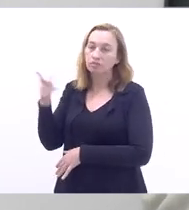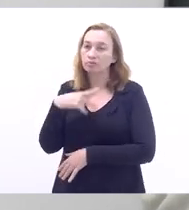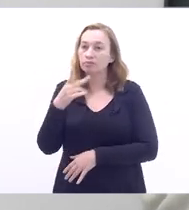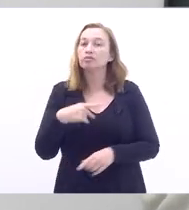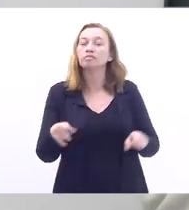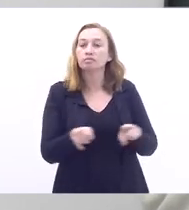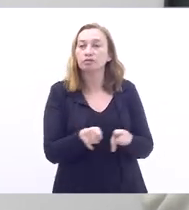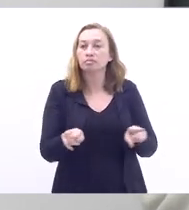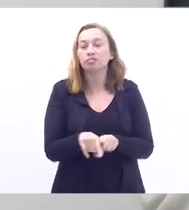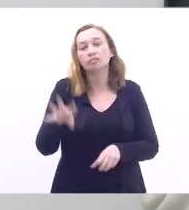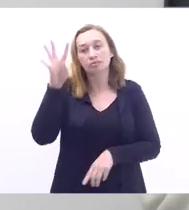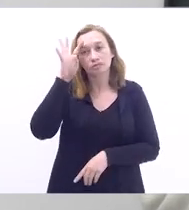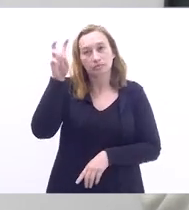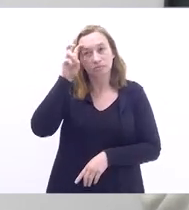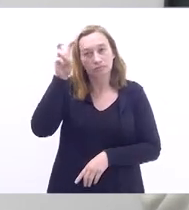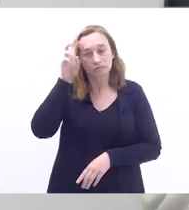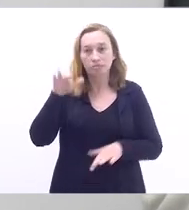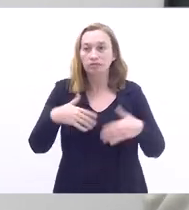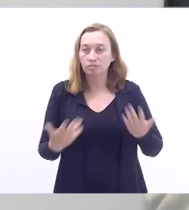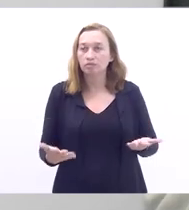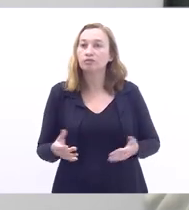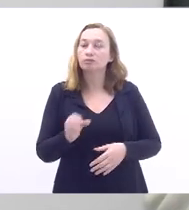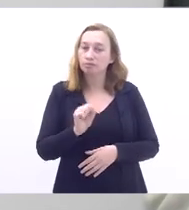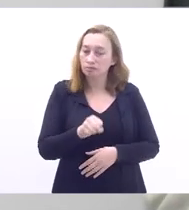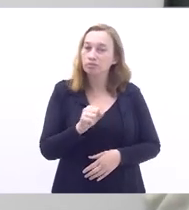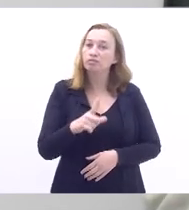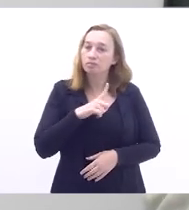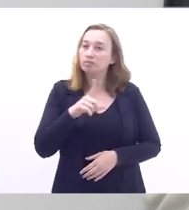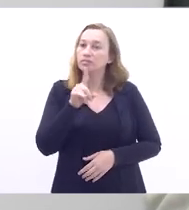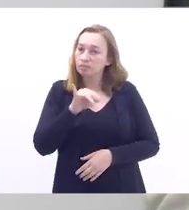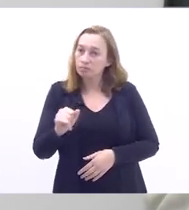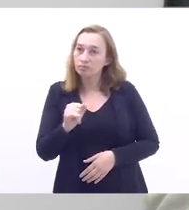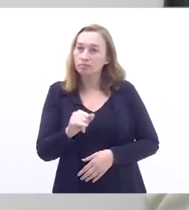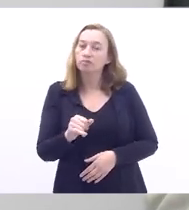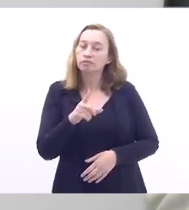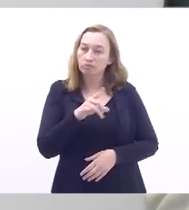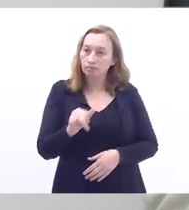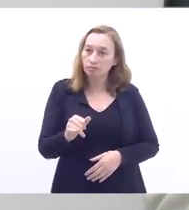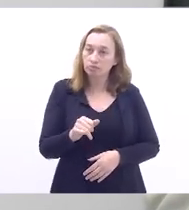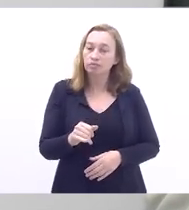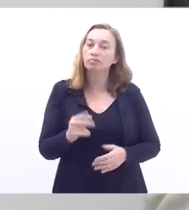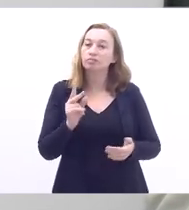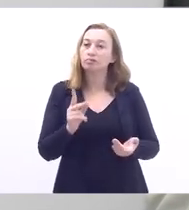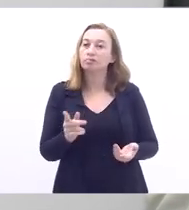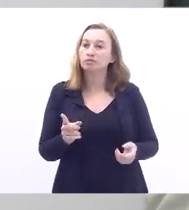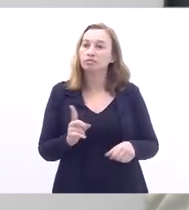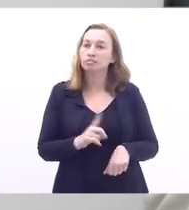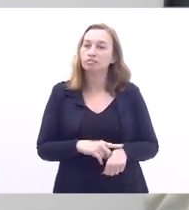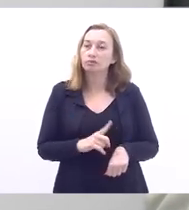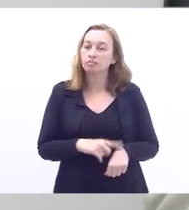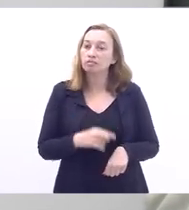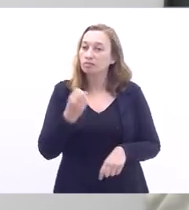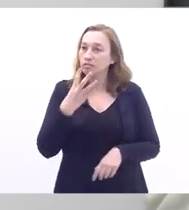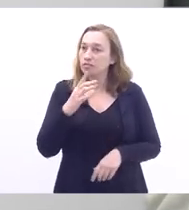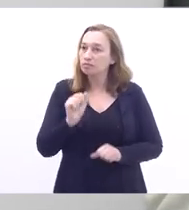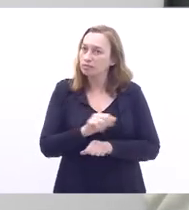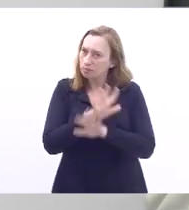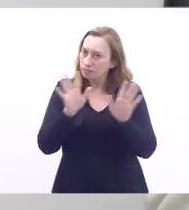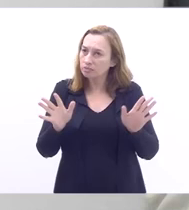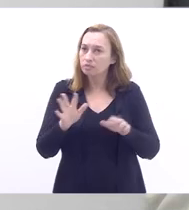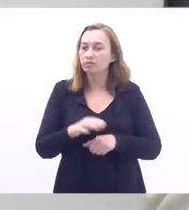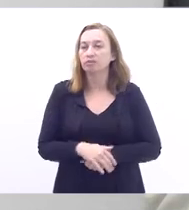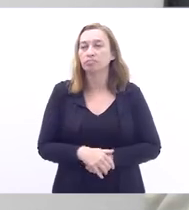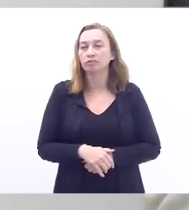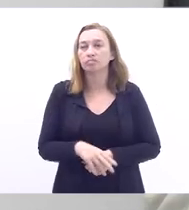colocou na quinta-feira Então se tem data e tem data colocada e ao mesmo tempo é bom deixar claro